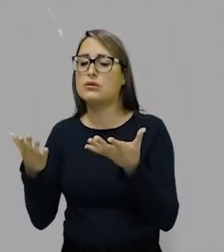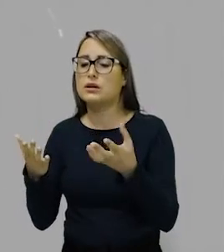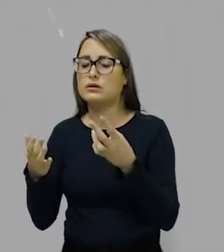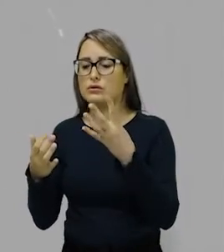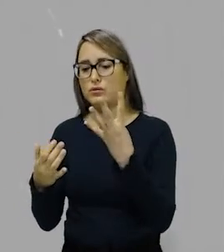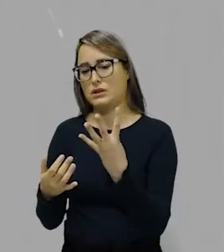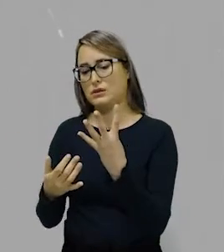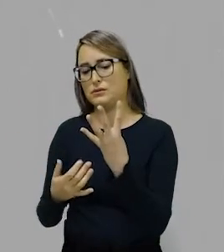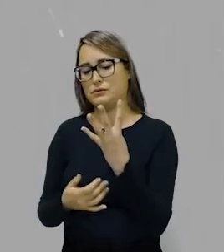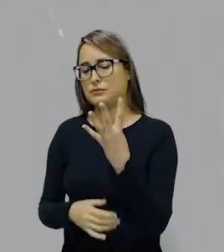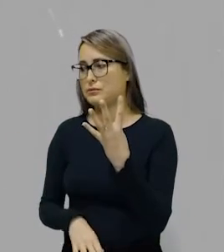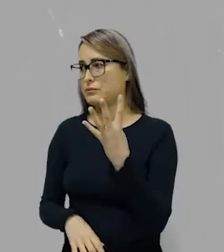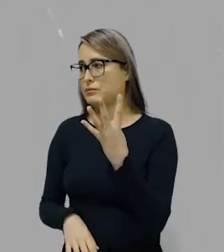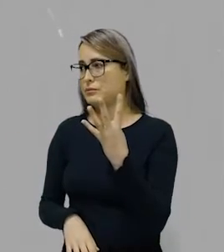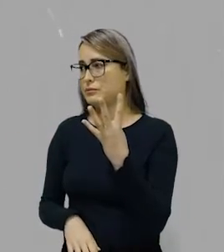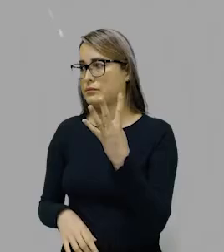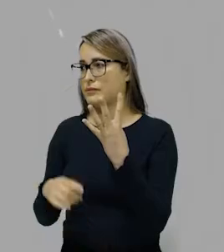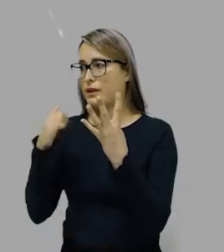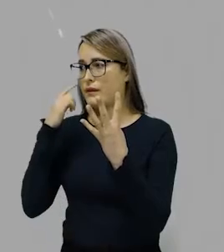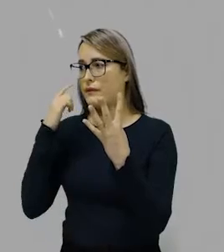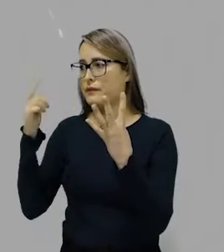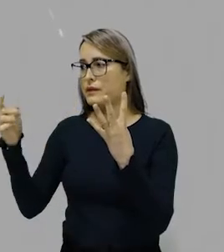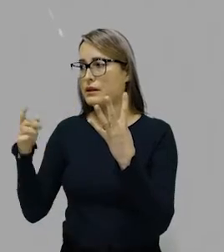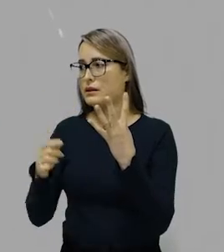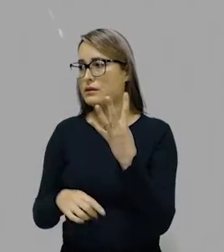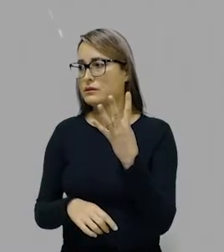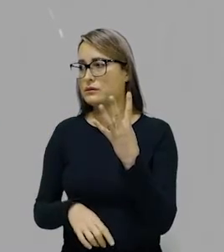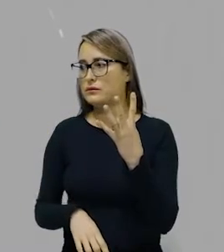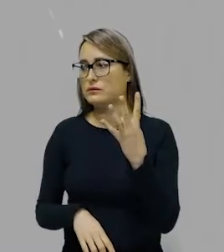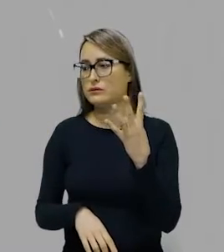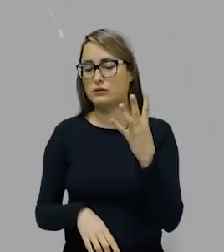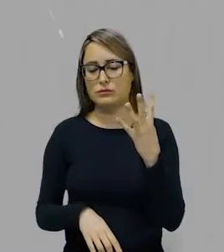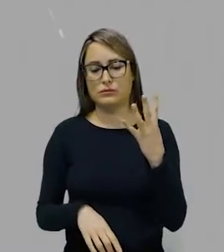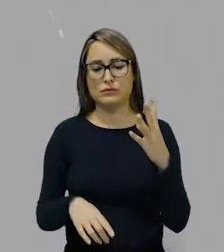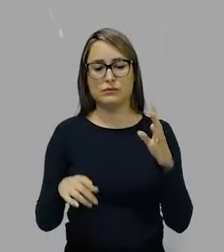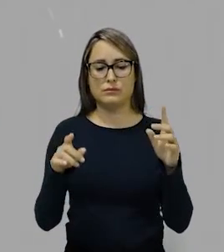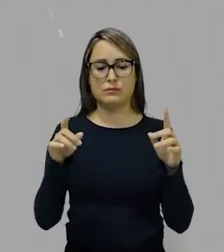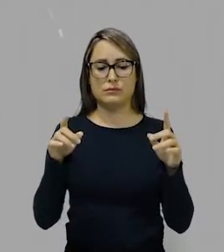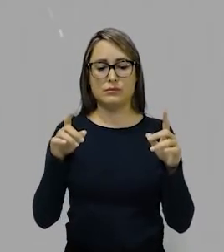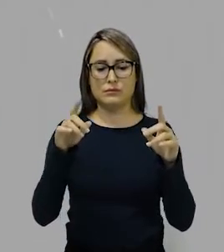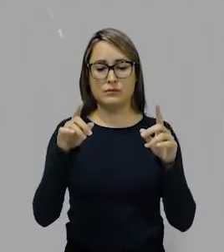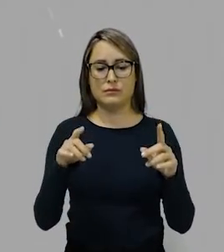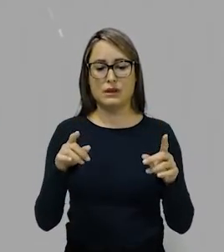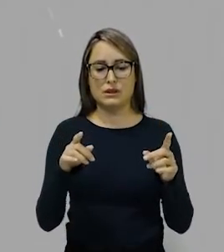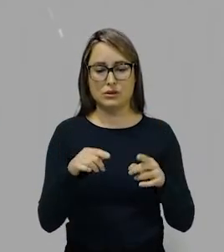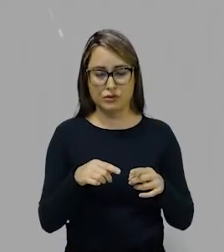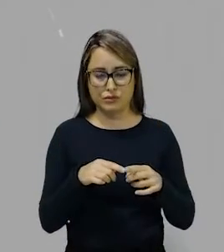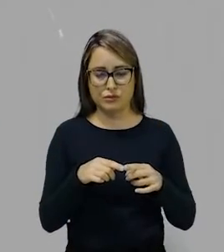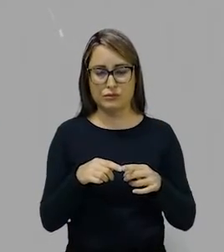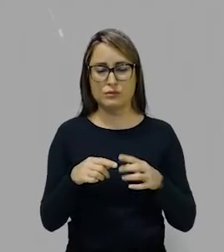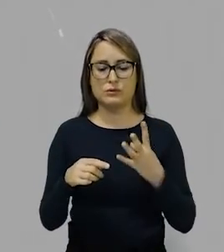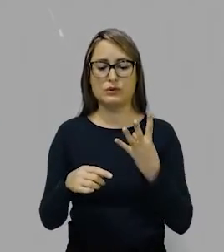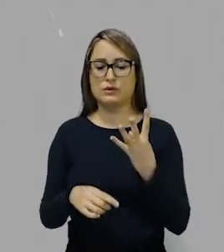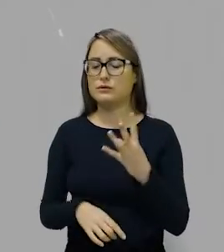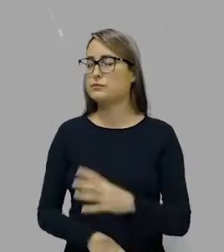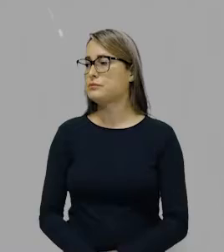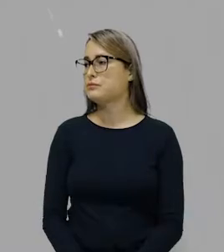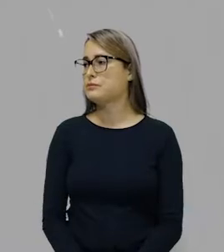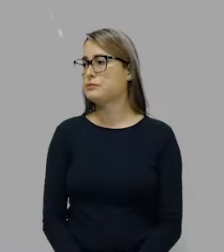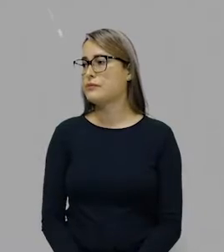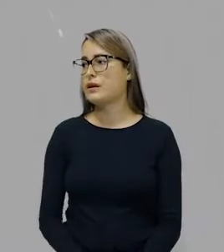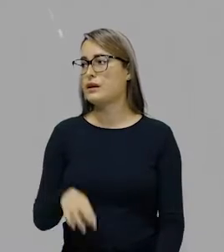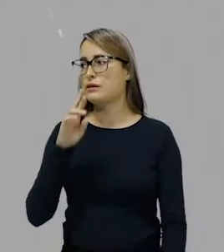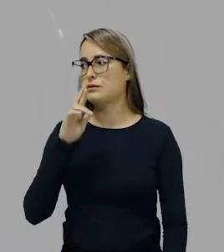aqui de baixo. Observe na tela. Seria a posição de baixo. Show de bola? Então, a resposta correta, a